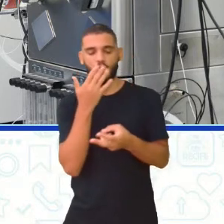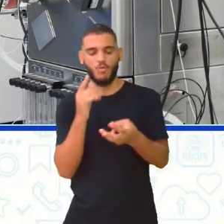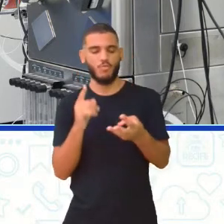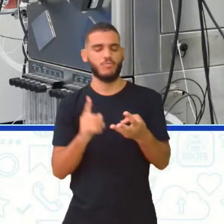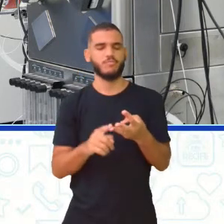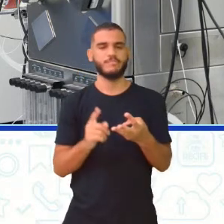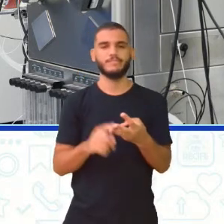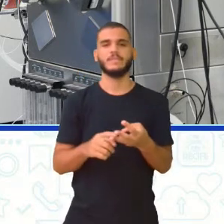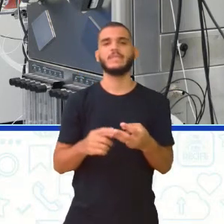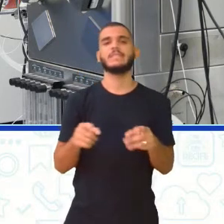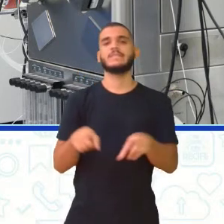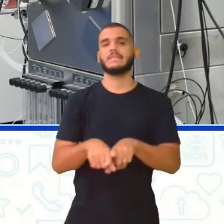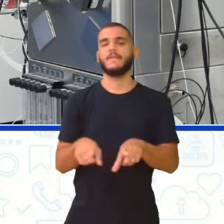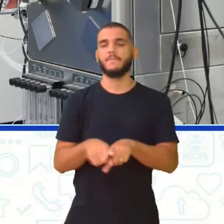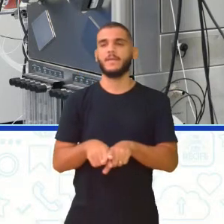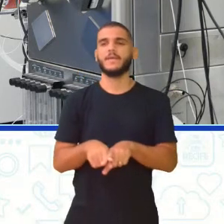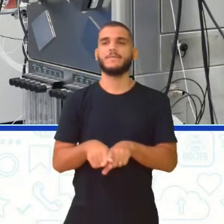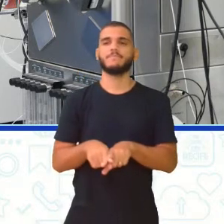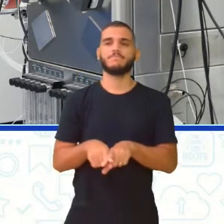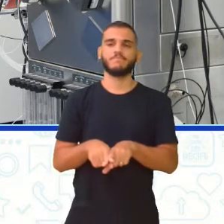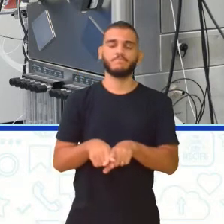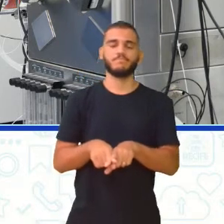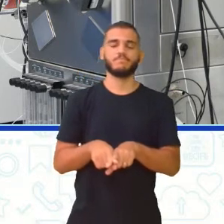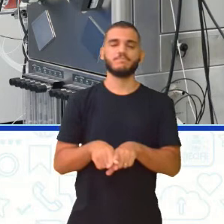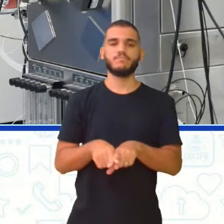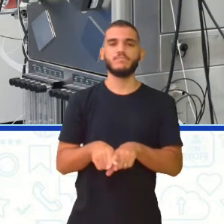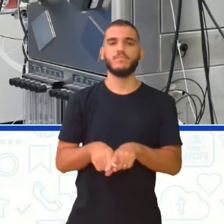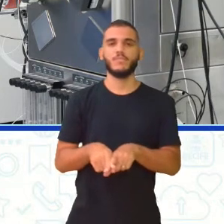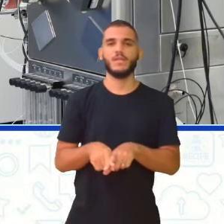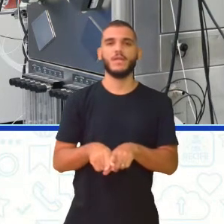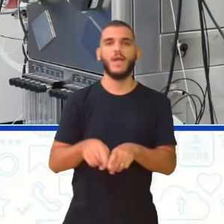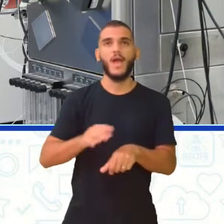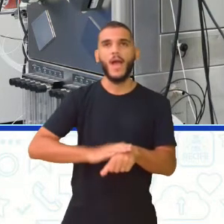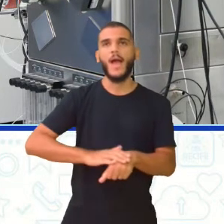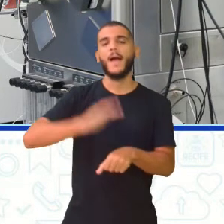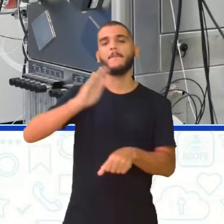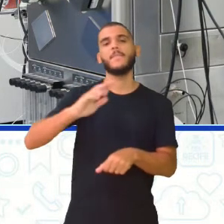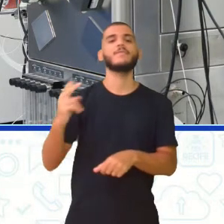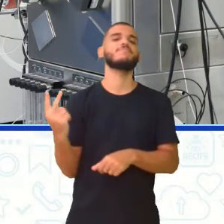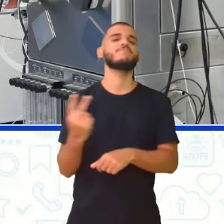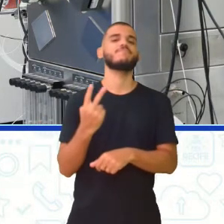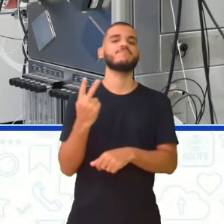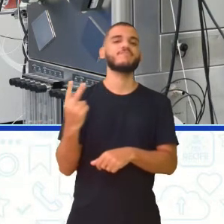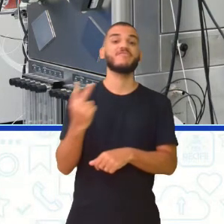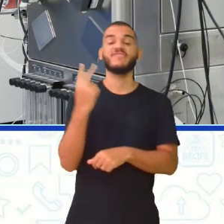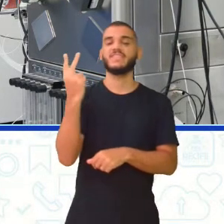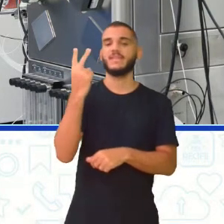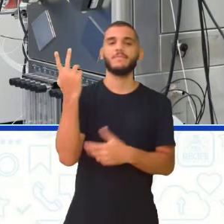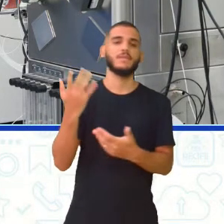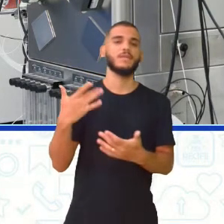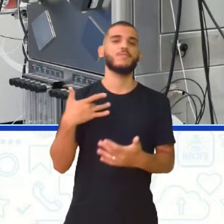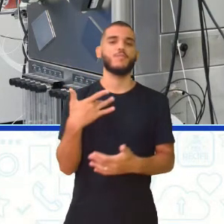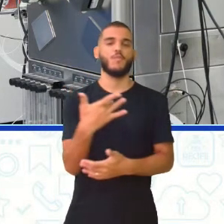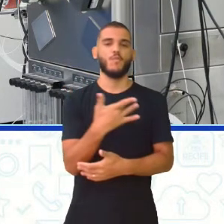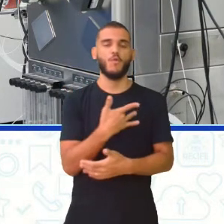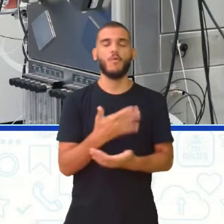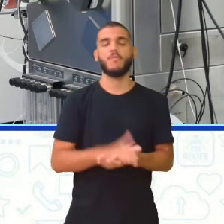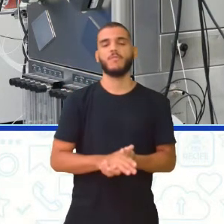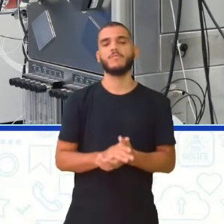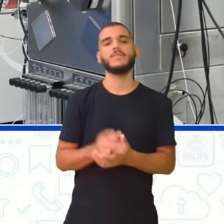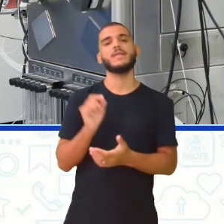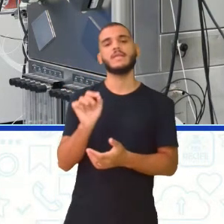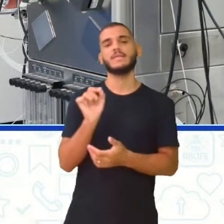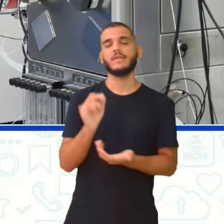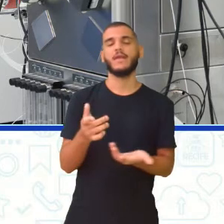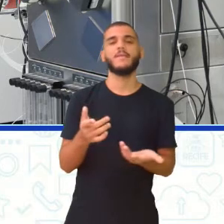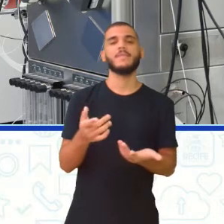consistência e até mesmo elevar a quantidade de vitaminas em alimentos. Como assim, professora? Pois é, a adição